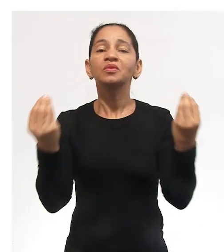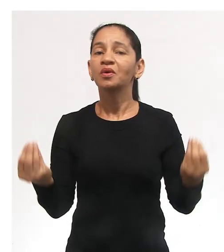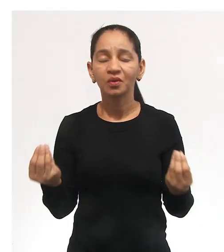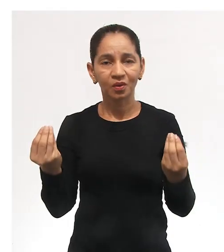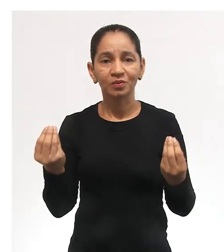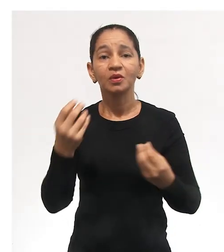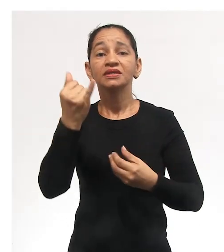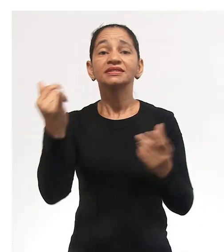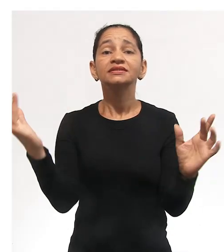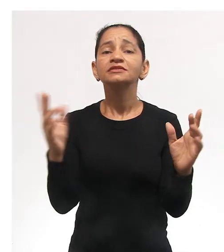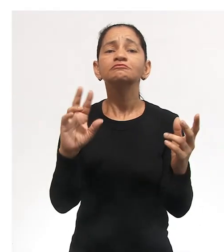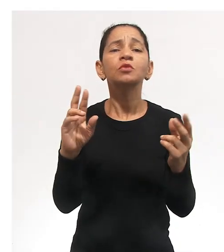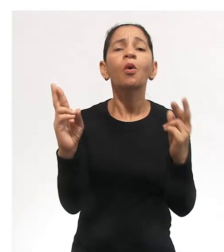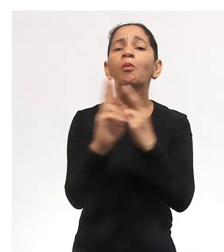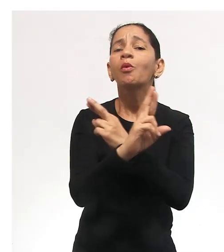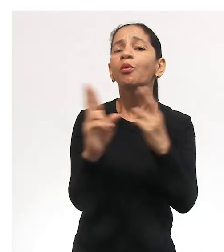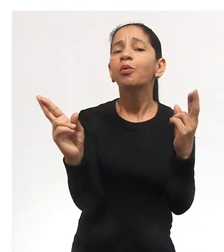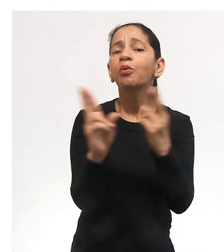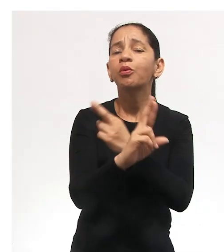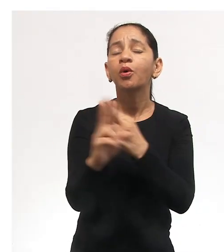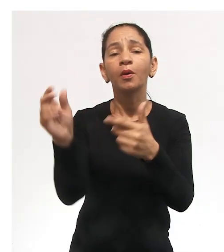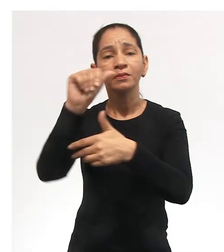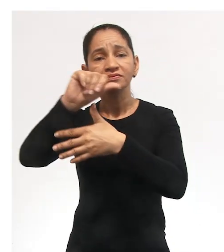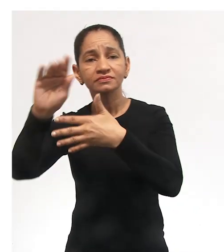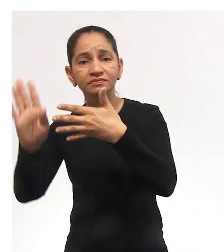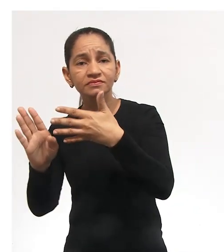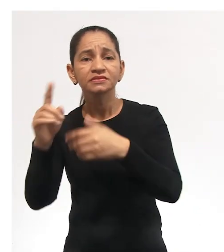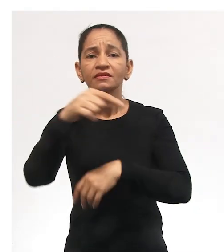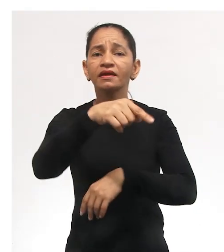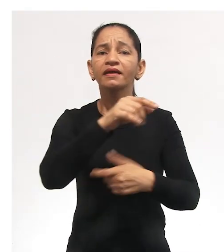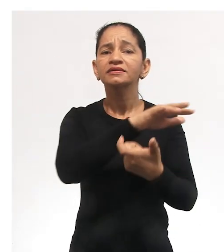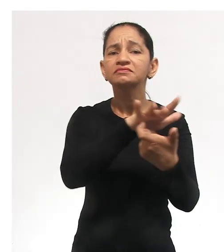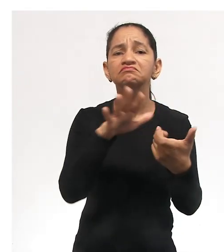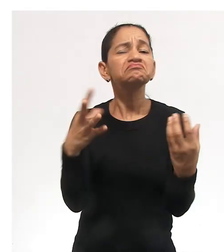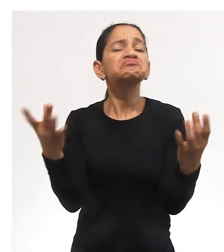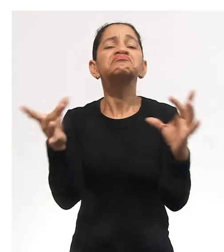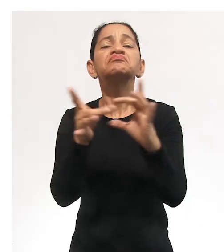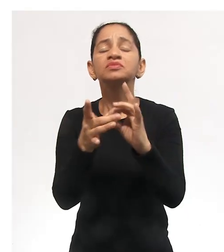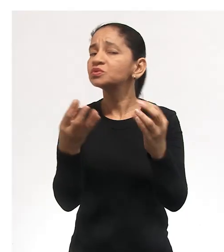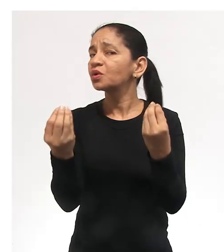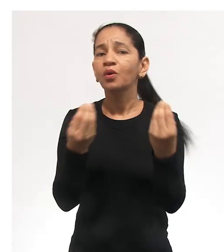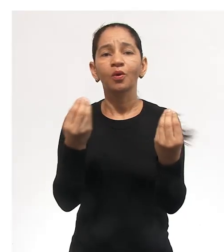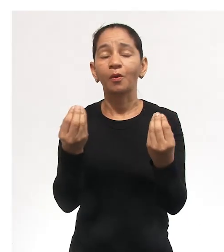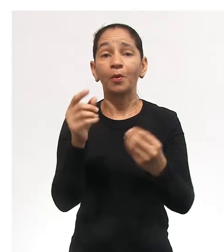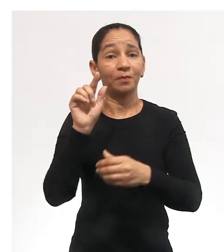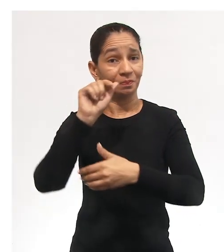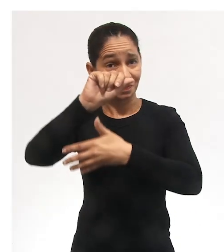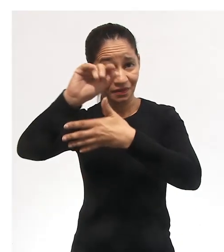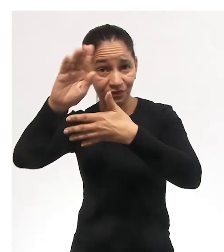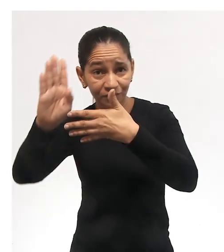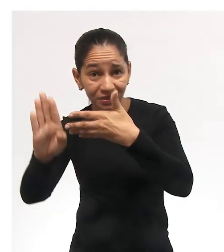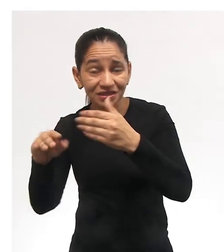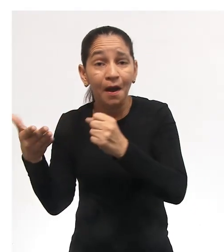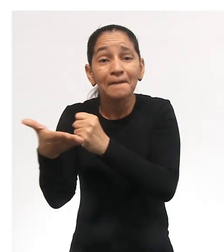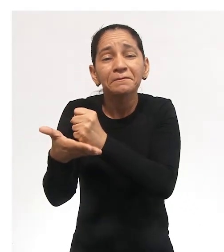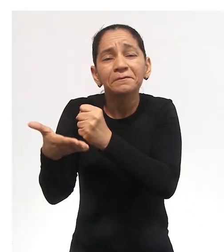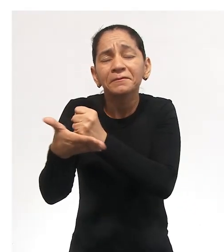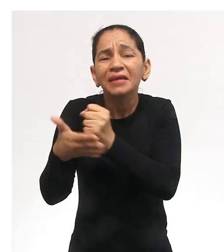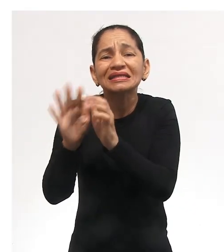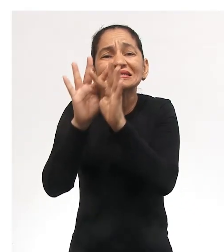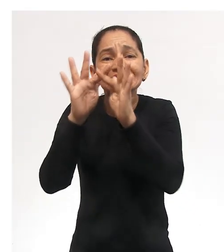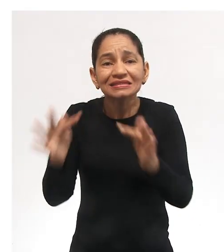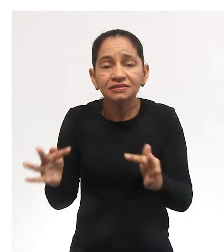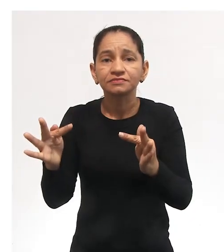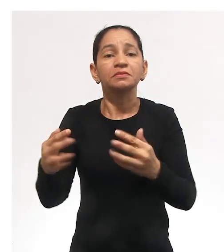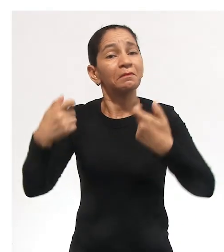Como que a alfabetização e o letramento se relacionam? Por complementaridade. A alfabetização é a base para o letramento.